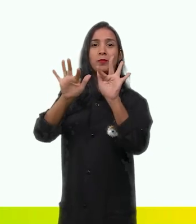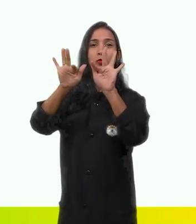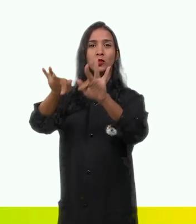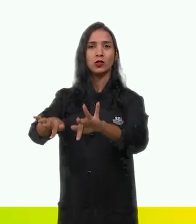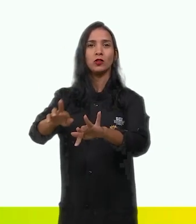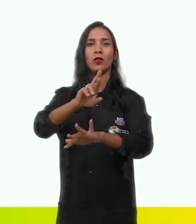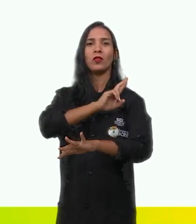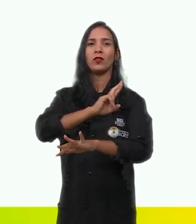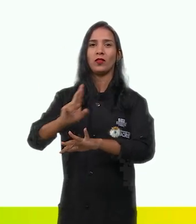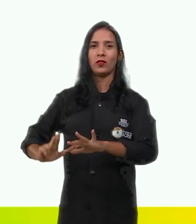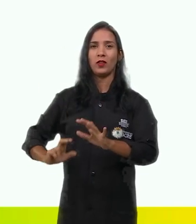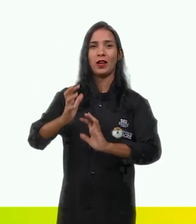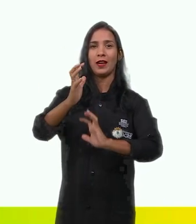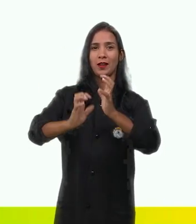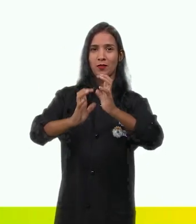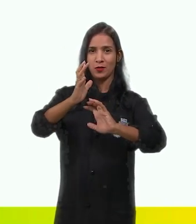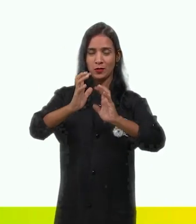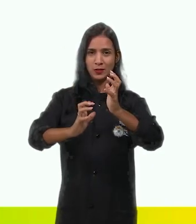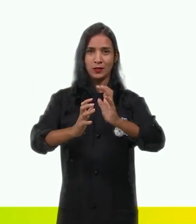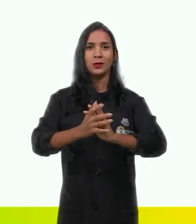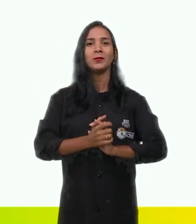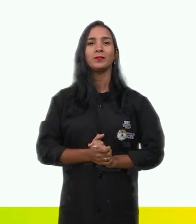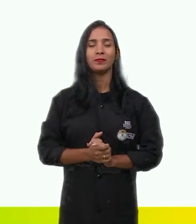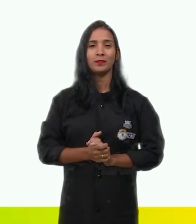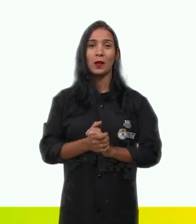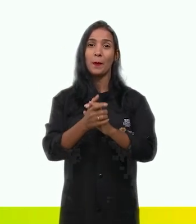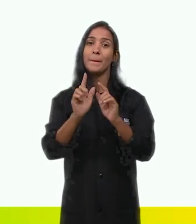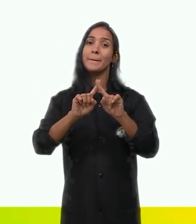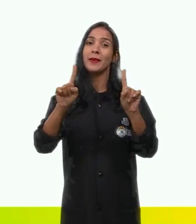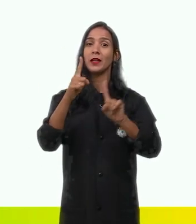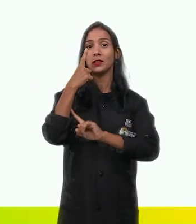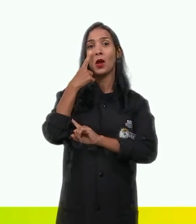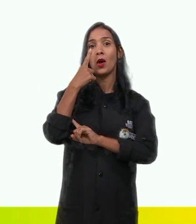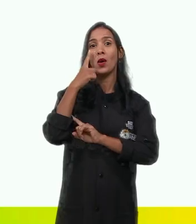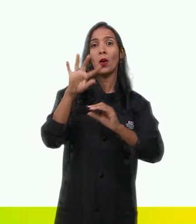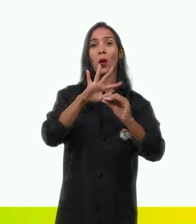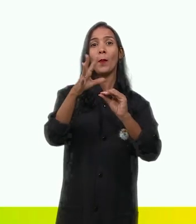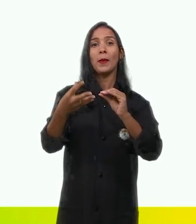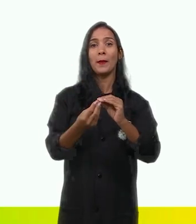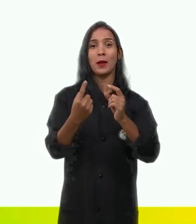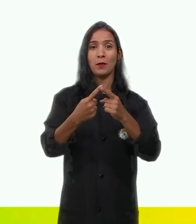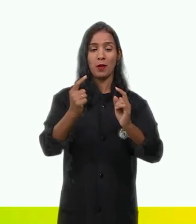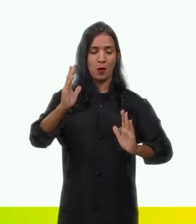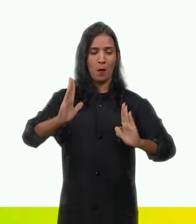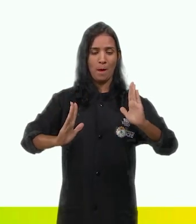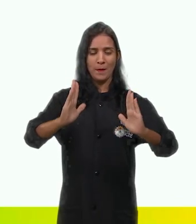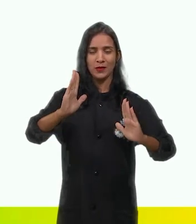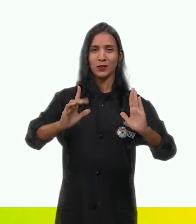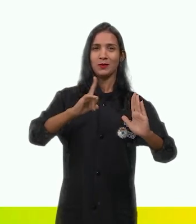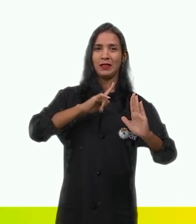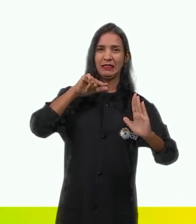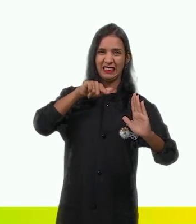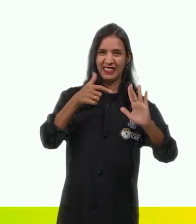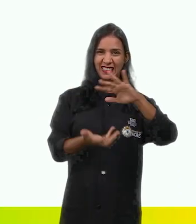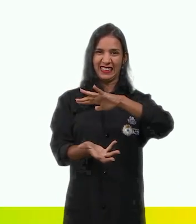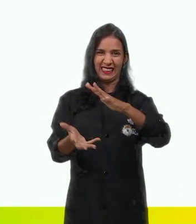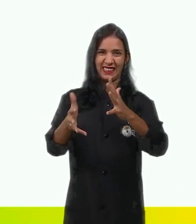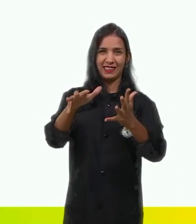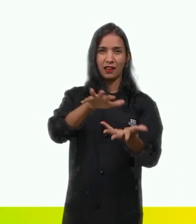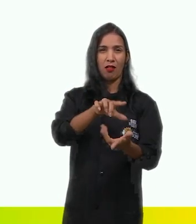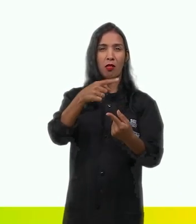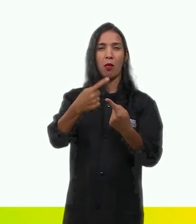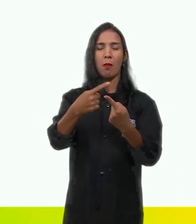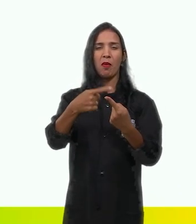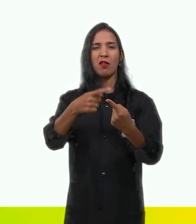revolucionária. Fase revolucionária que, diga-se de passagem, não é? Teve ali um período muito radical, com a execução